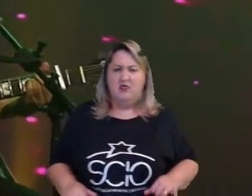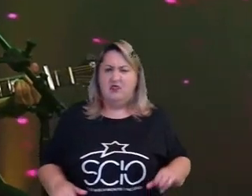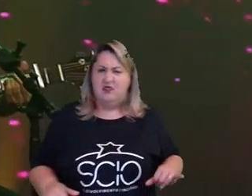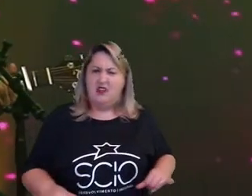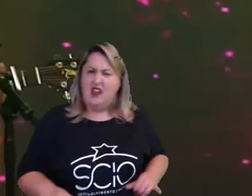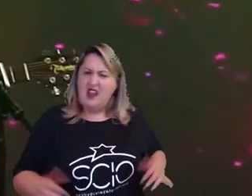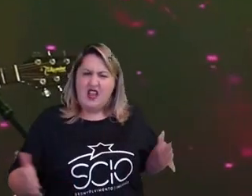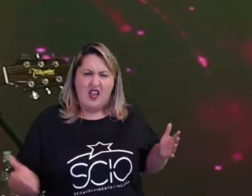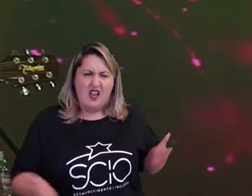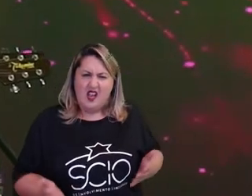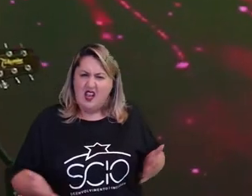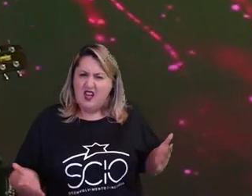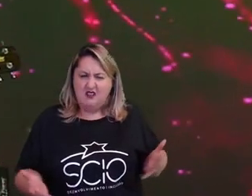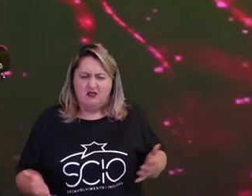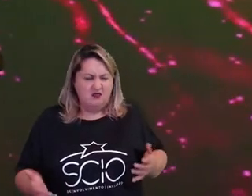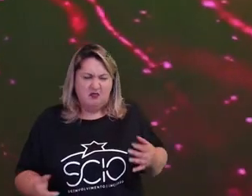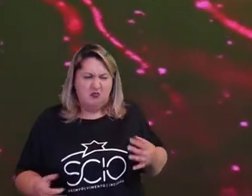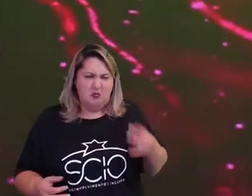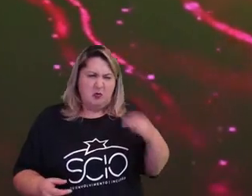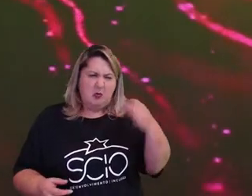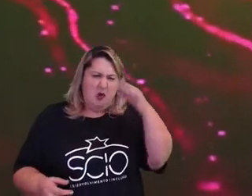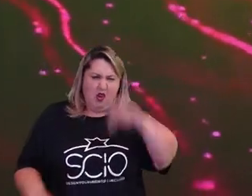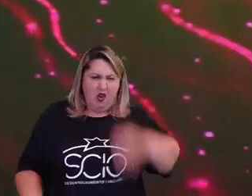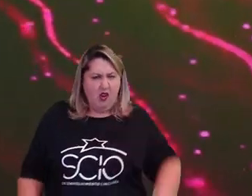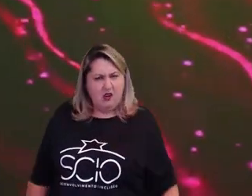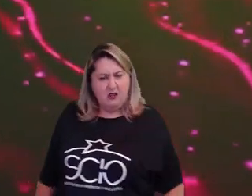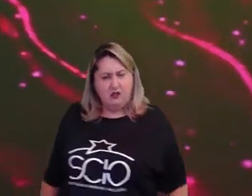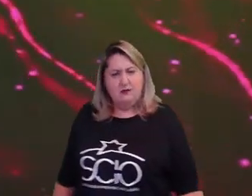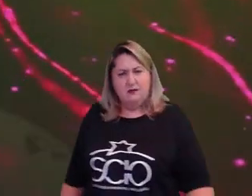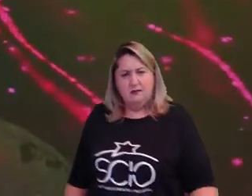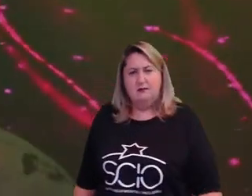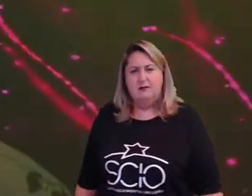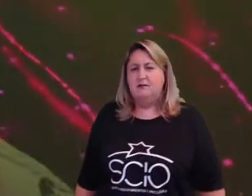Mas hoje não dói